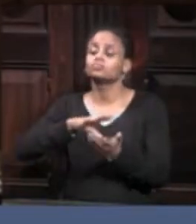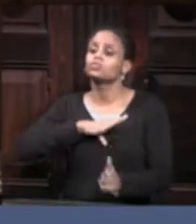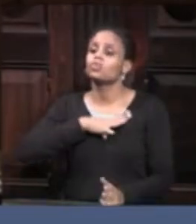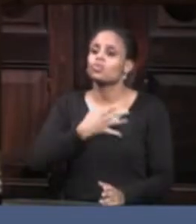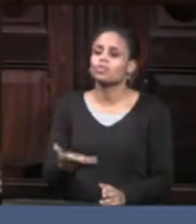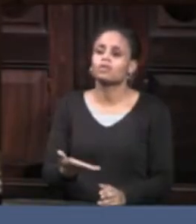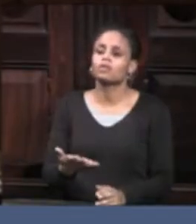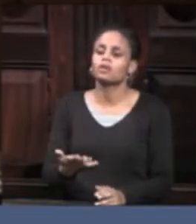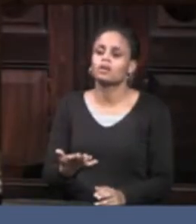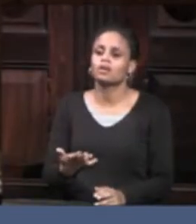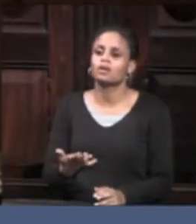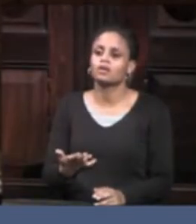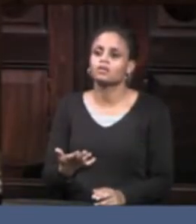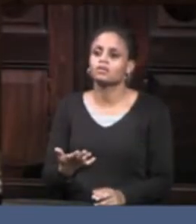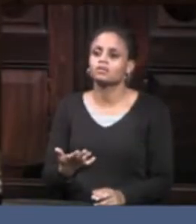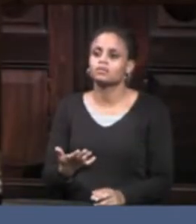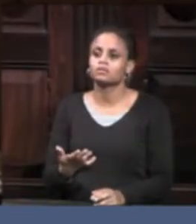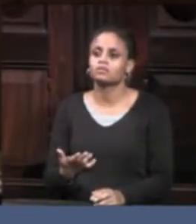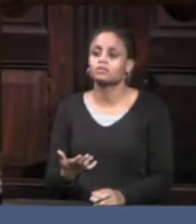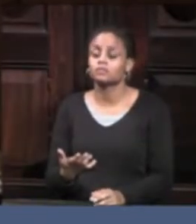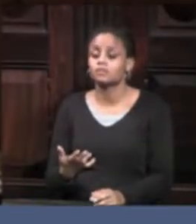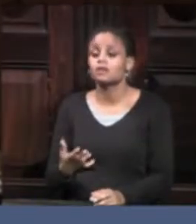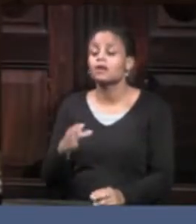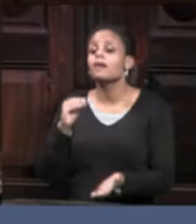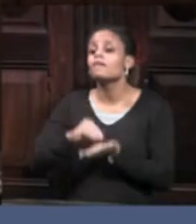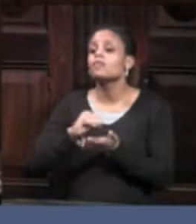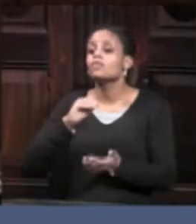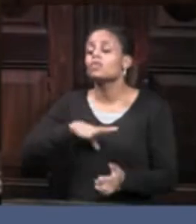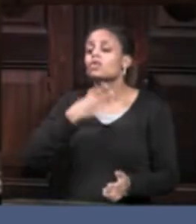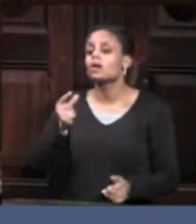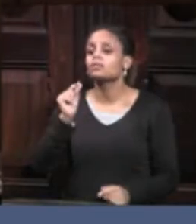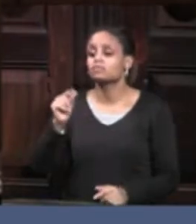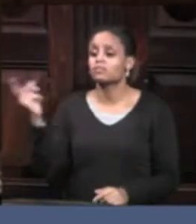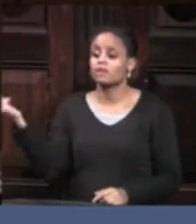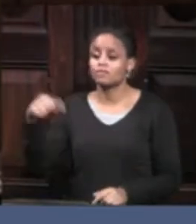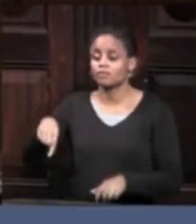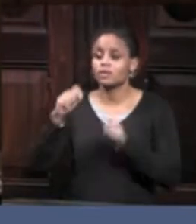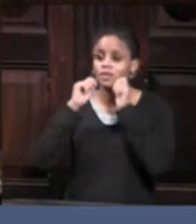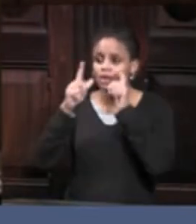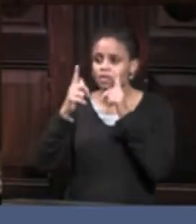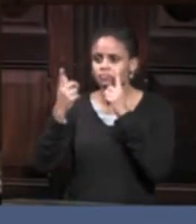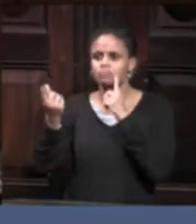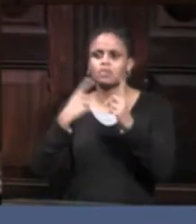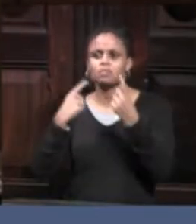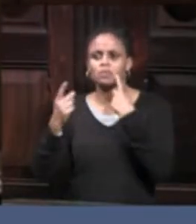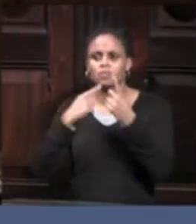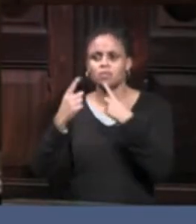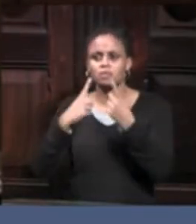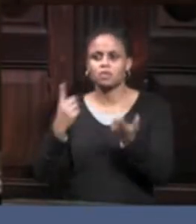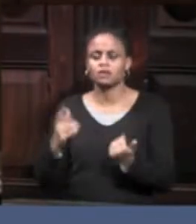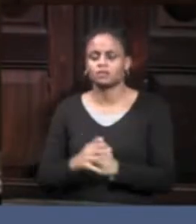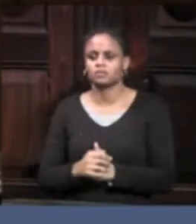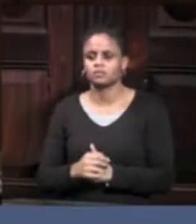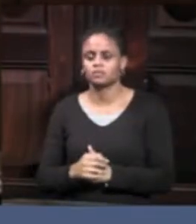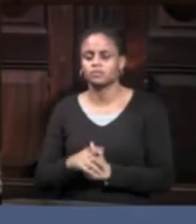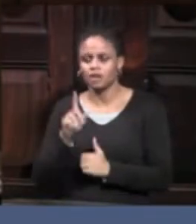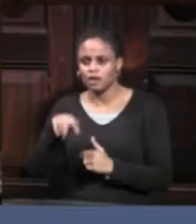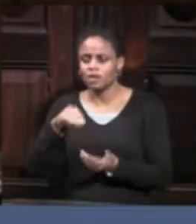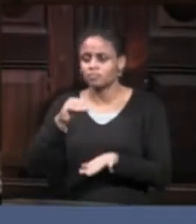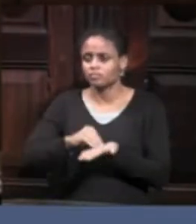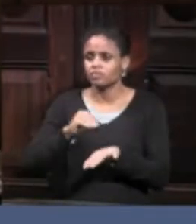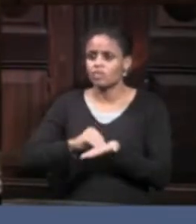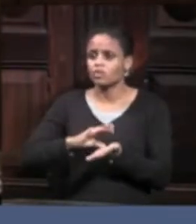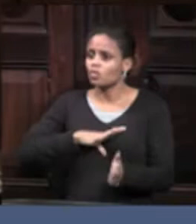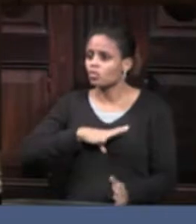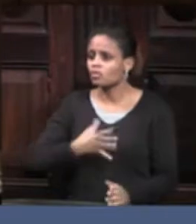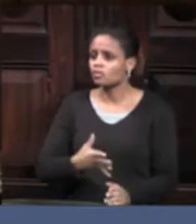presidente, de vir ao parlamento e debater conosco. Não ter a coragem de